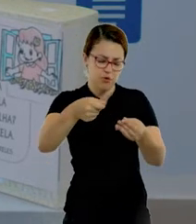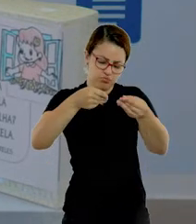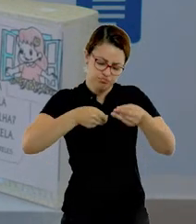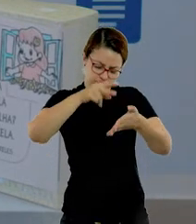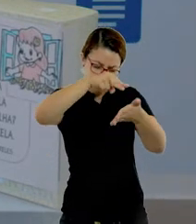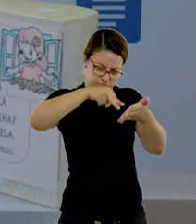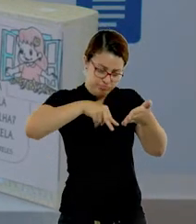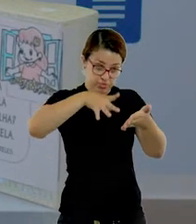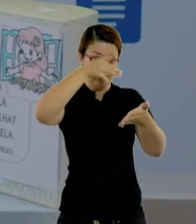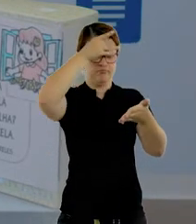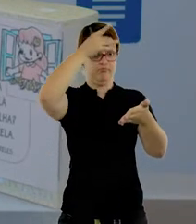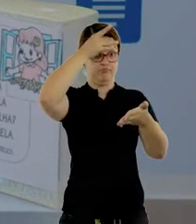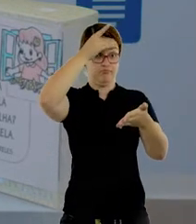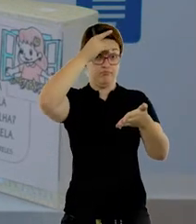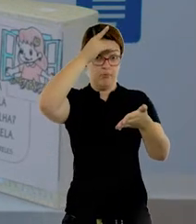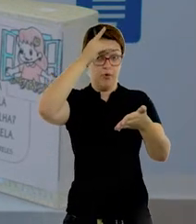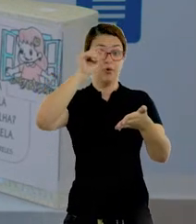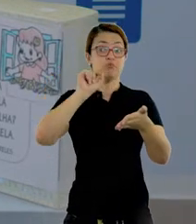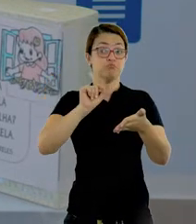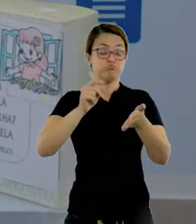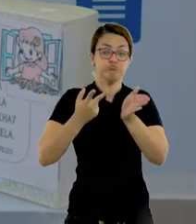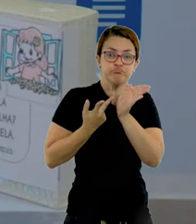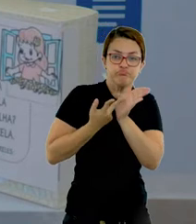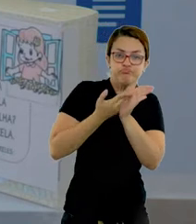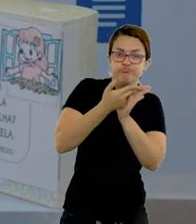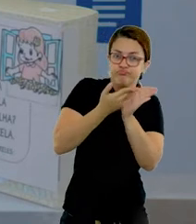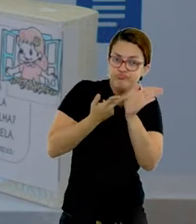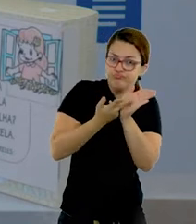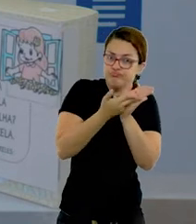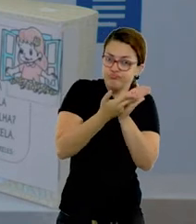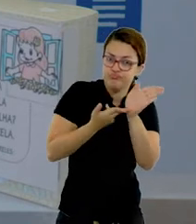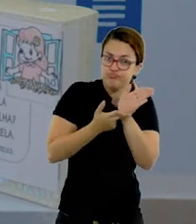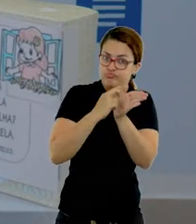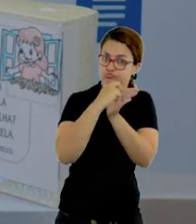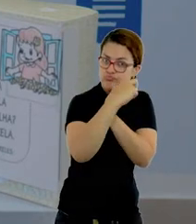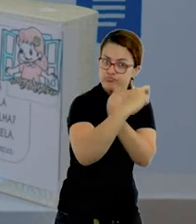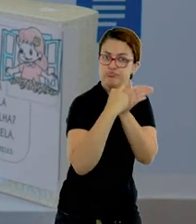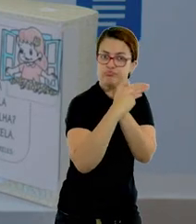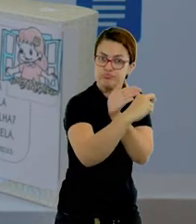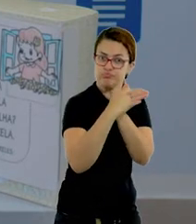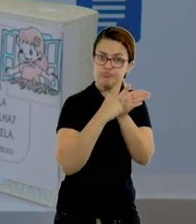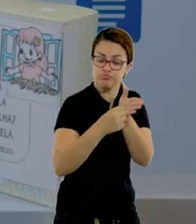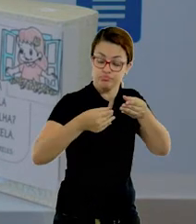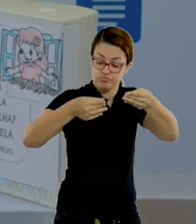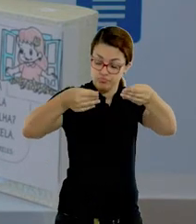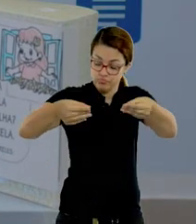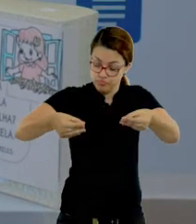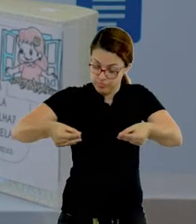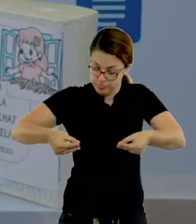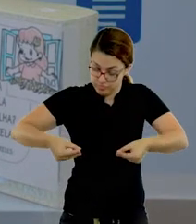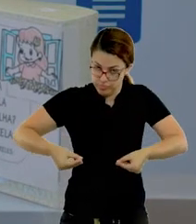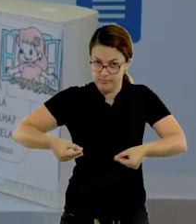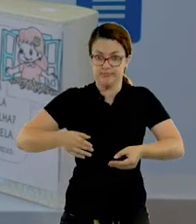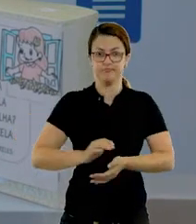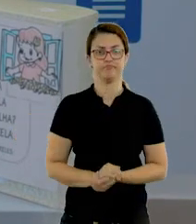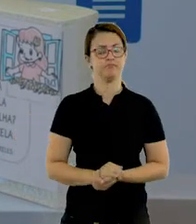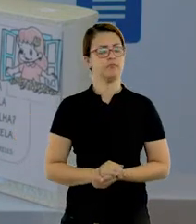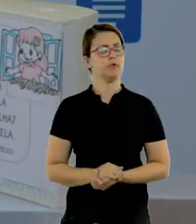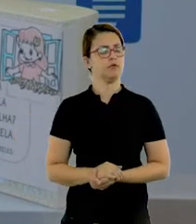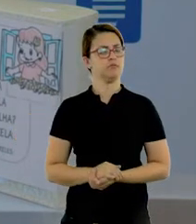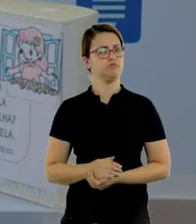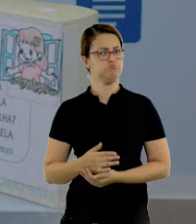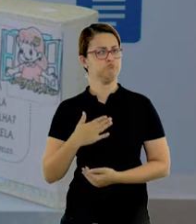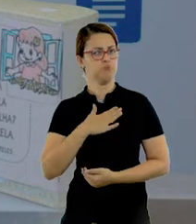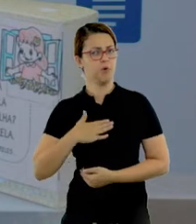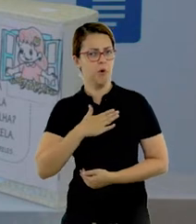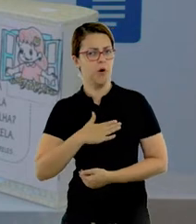vão recortar os versos, né? E a gente vai ter os versos aqui na mesa. Eu gosto de trabalhar